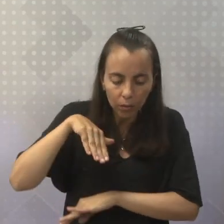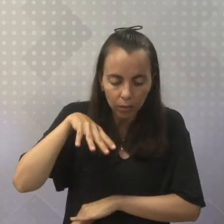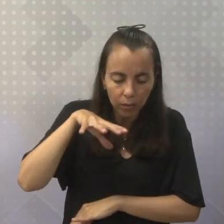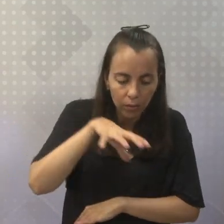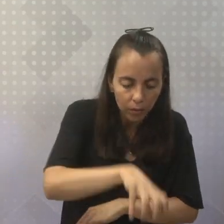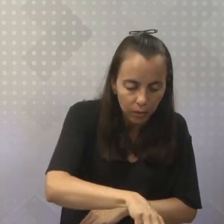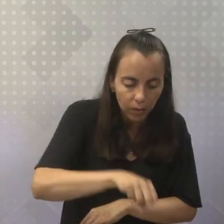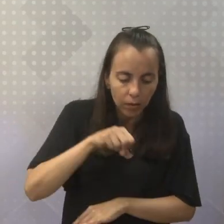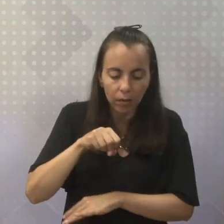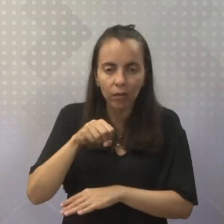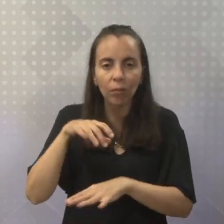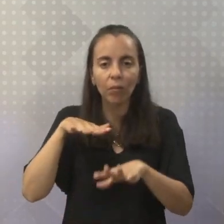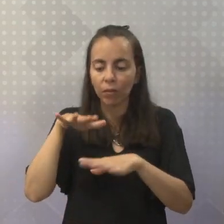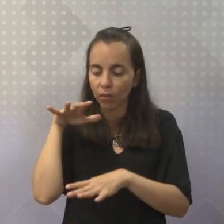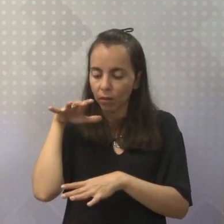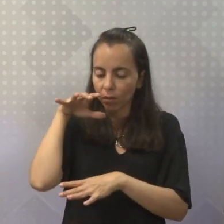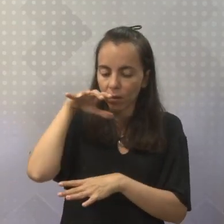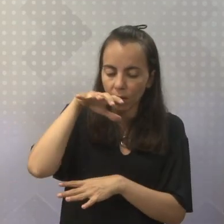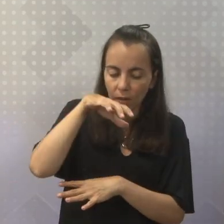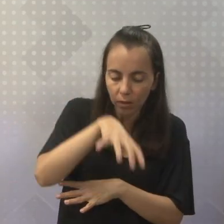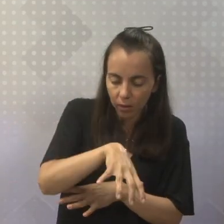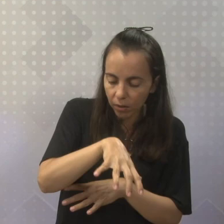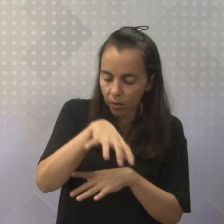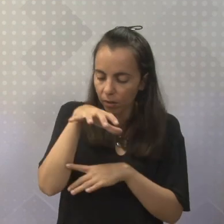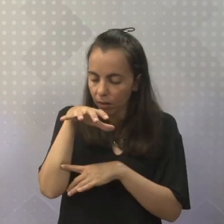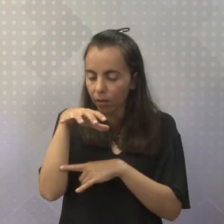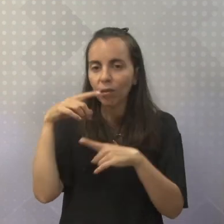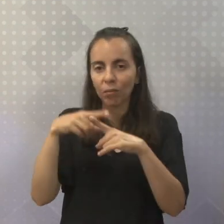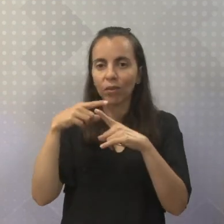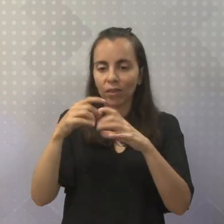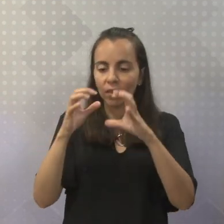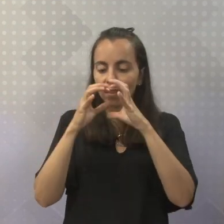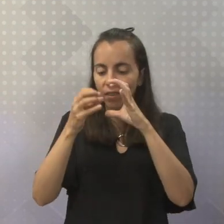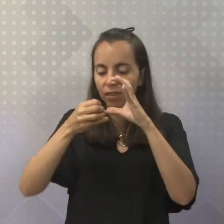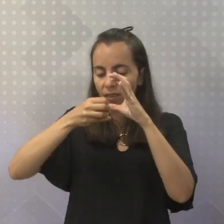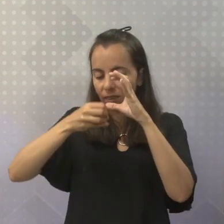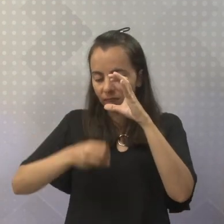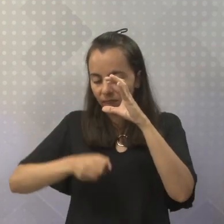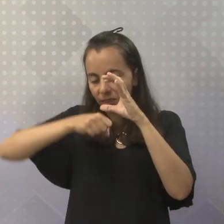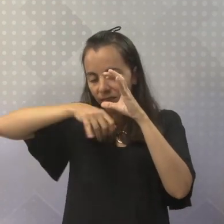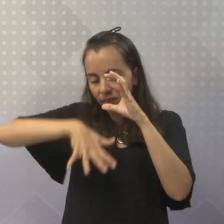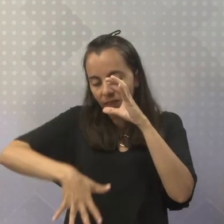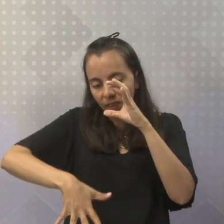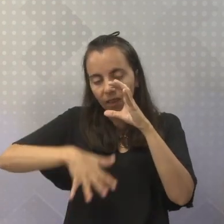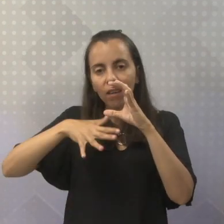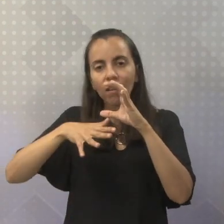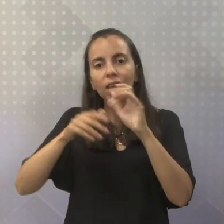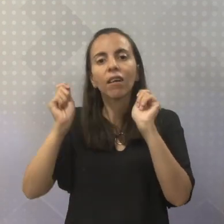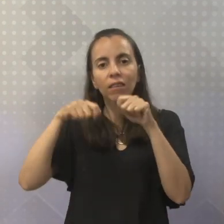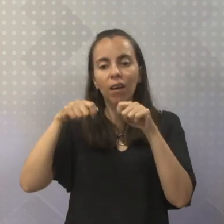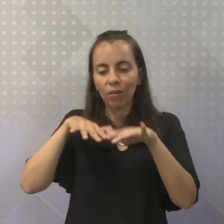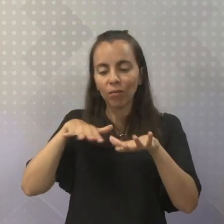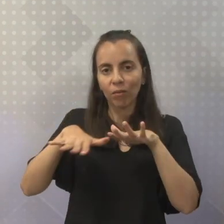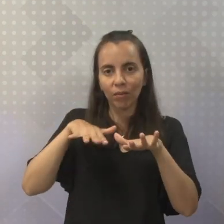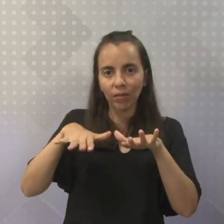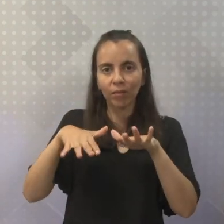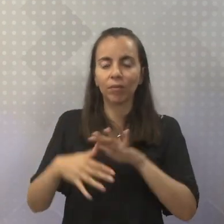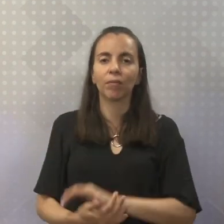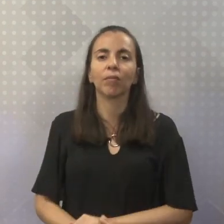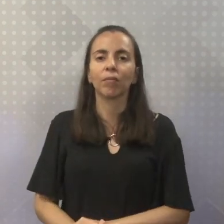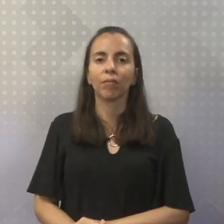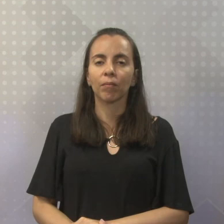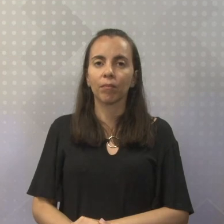Então, a gente viu hoje sobre a interação entre o sistema nervoso central, periférico e a locomoção,